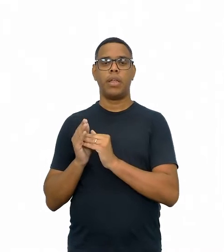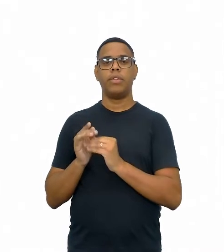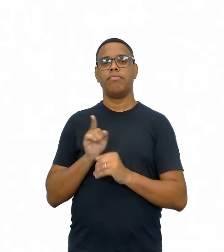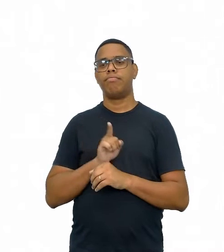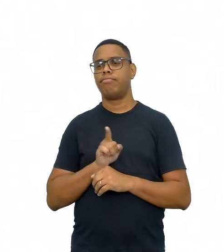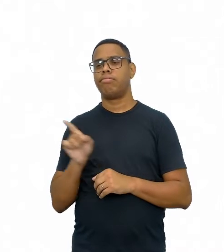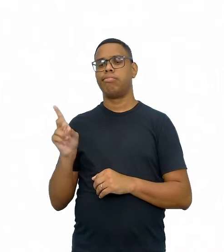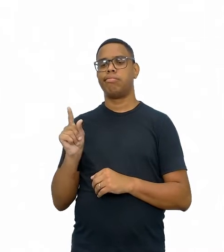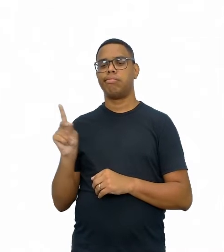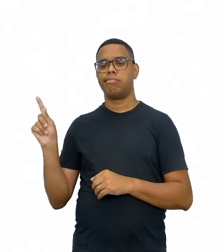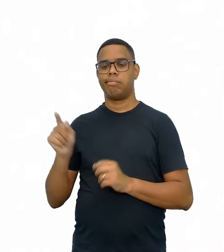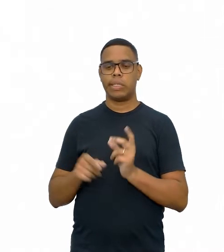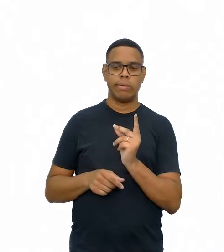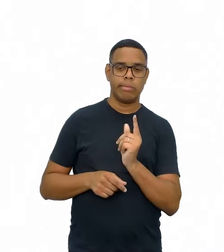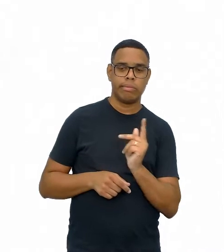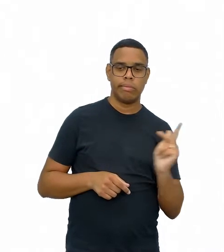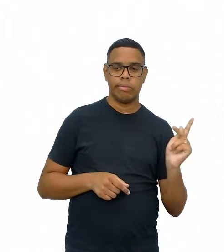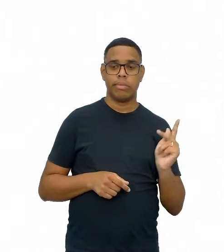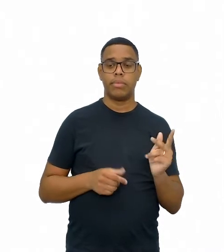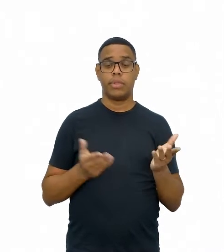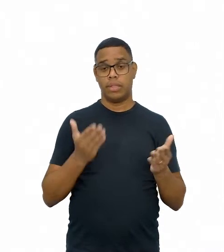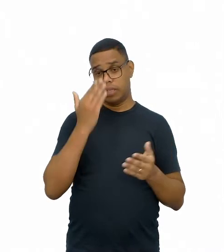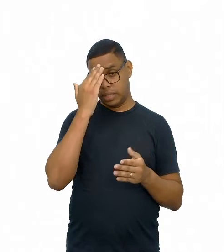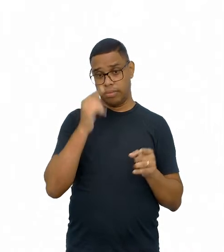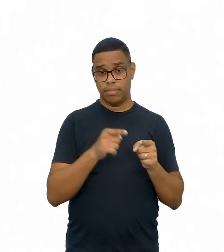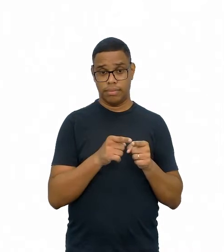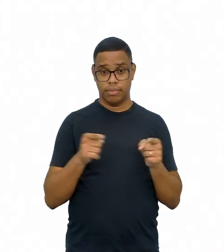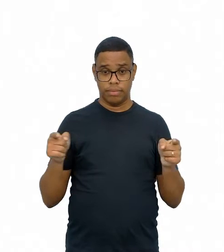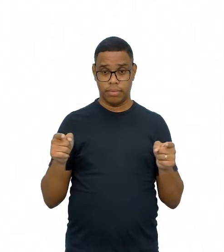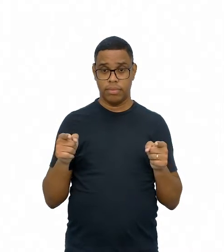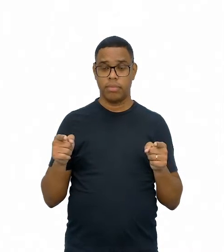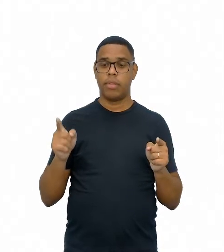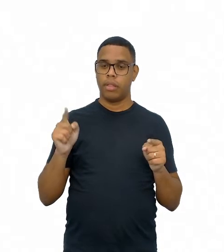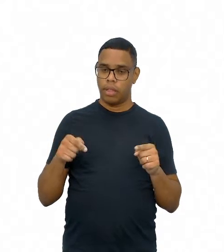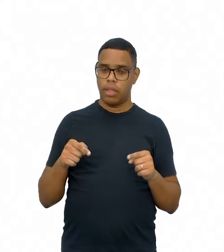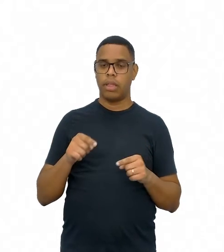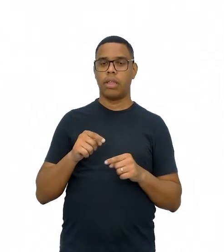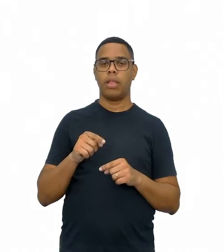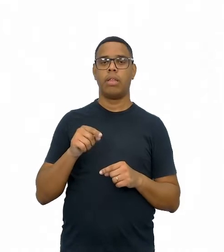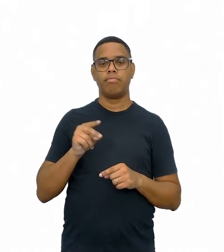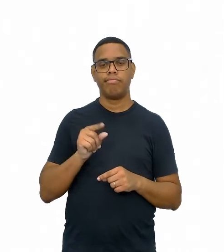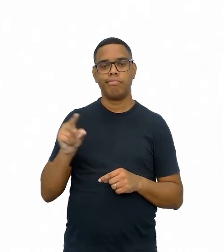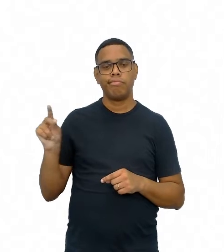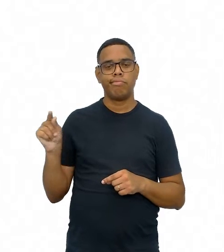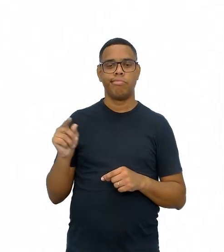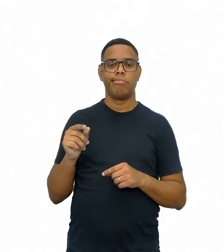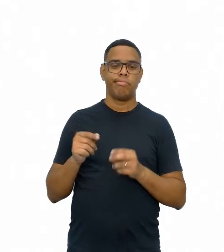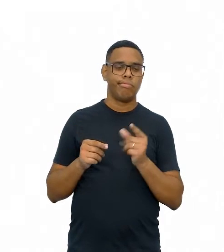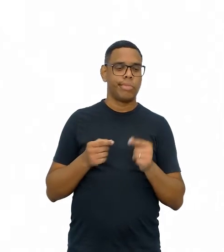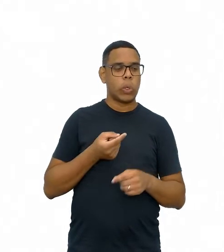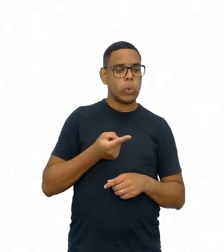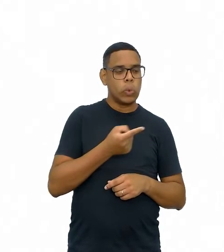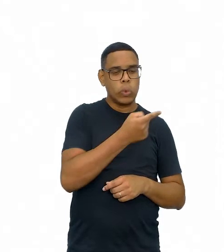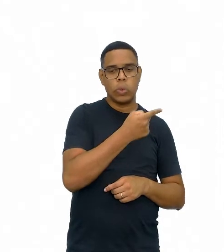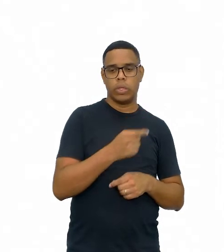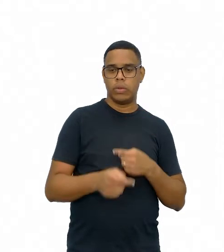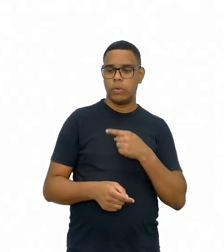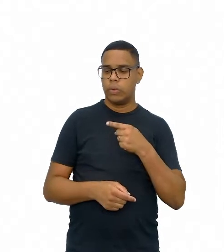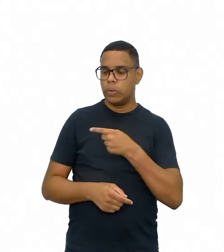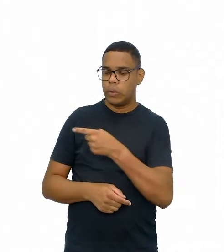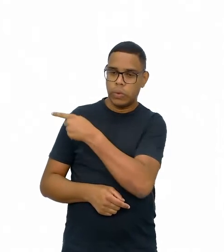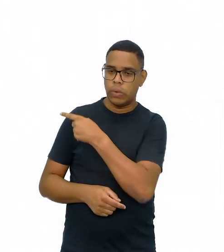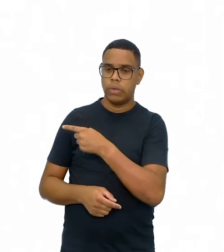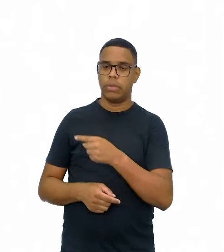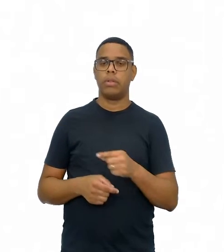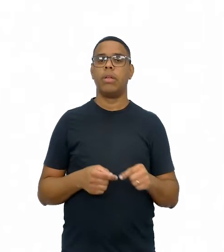o fim definido. Então, nós sabemos que a reta, ela é infinita. E nessa reta é onde estão, então, é